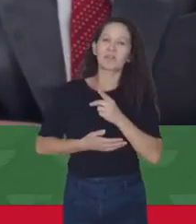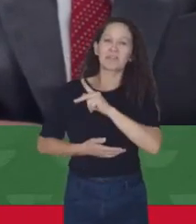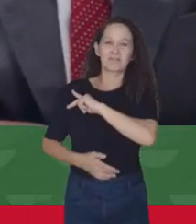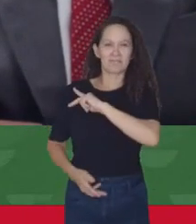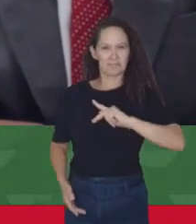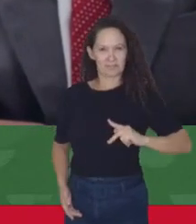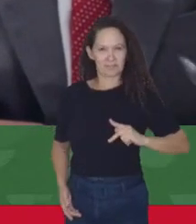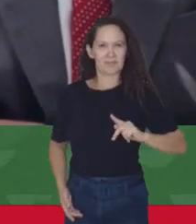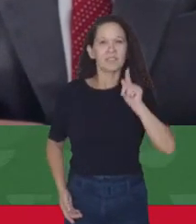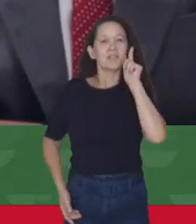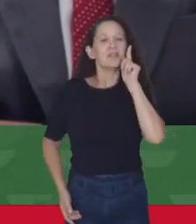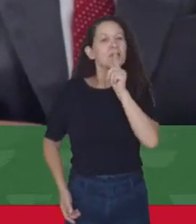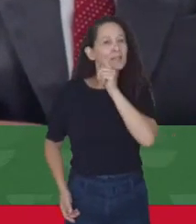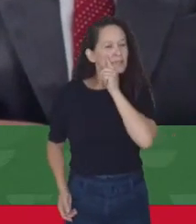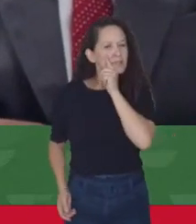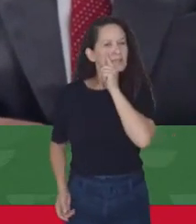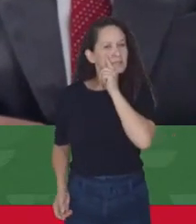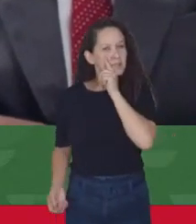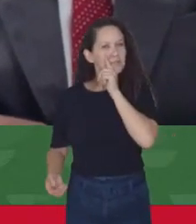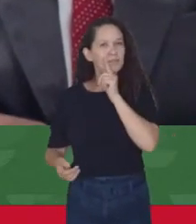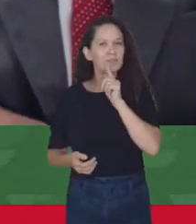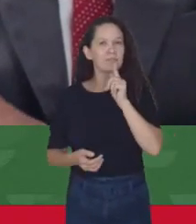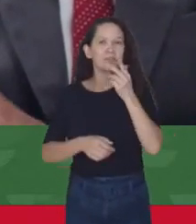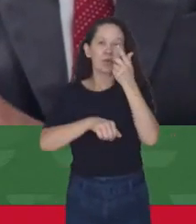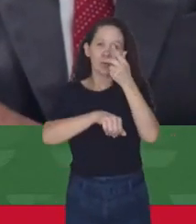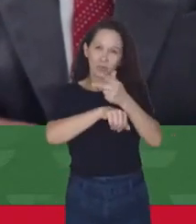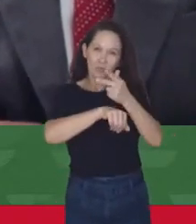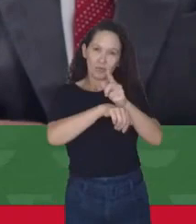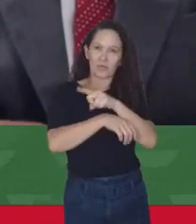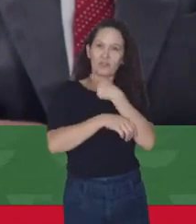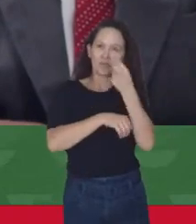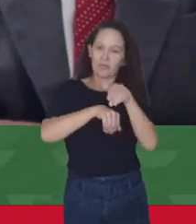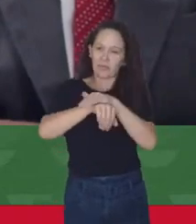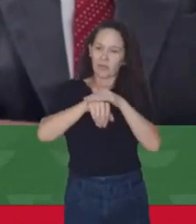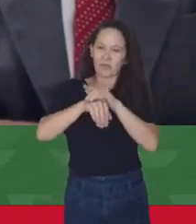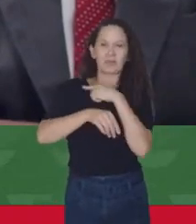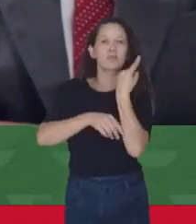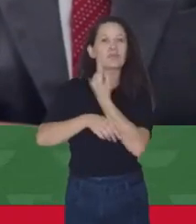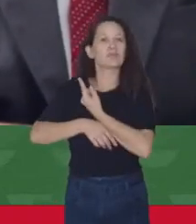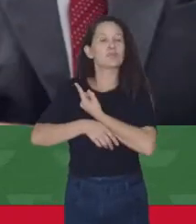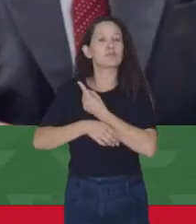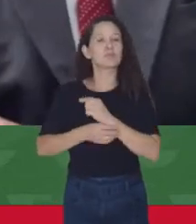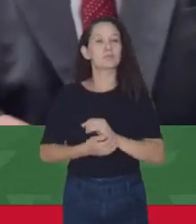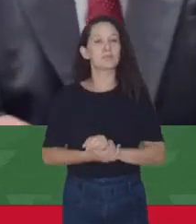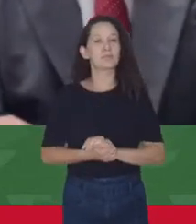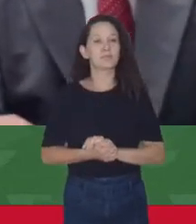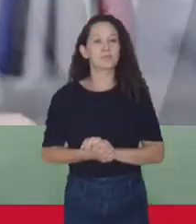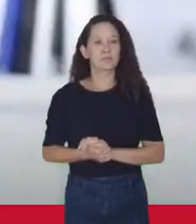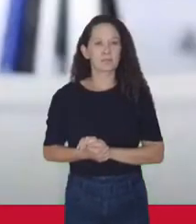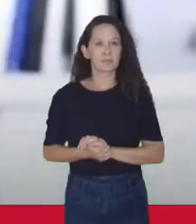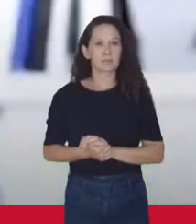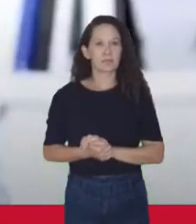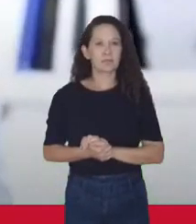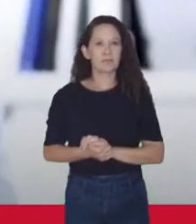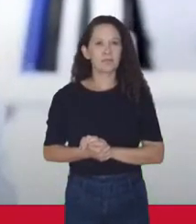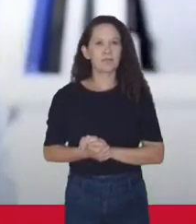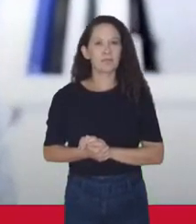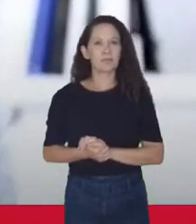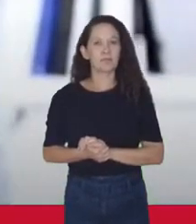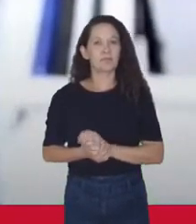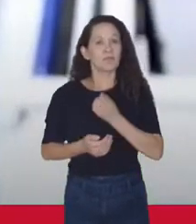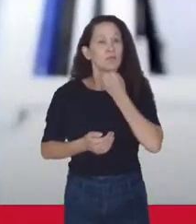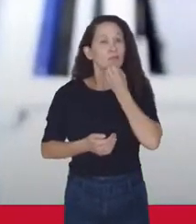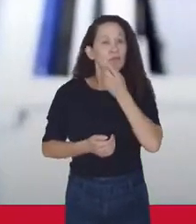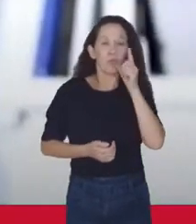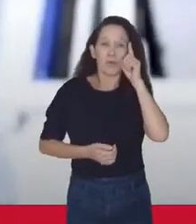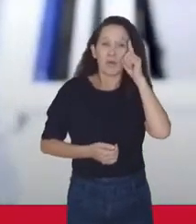presidenta Gleisi Hoffmann, que gravou um vídeo e vai falar conosco sobre o seminário. Muito boa a iniciativa